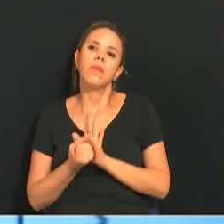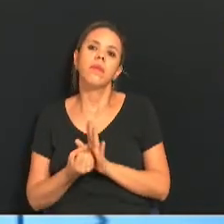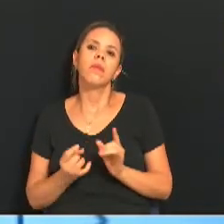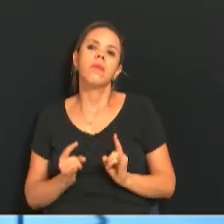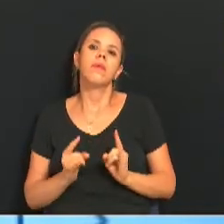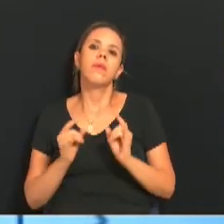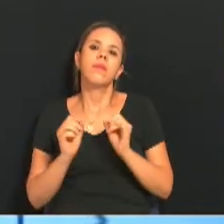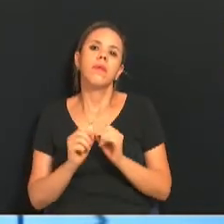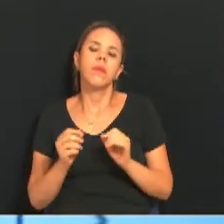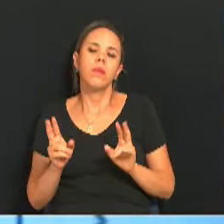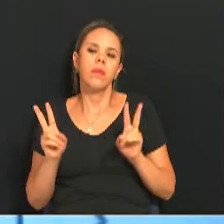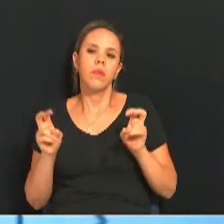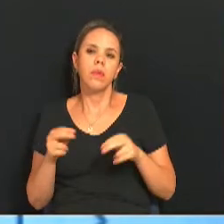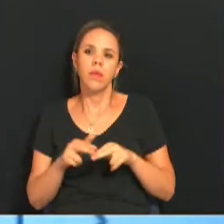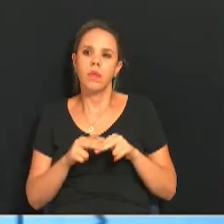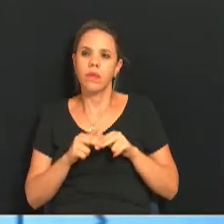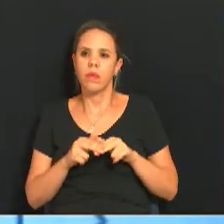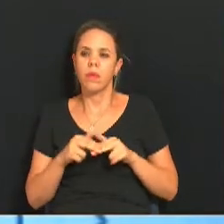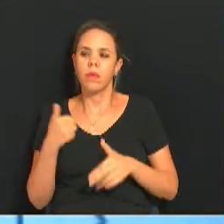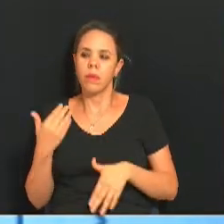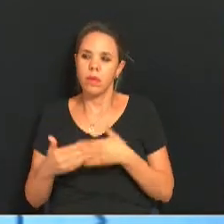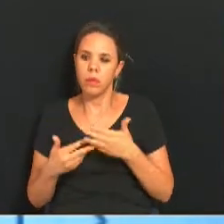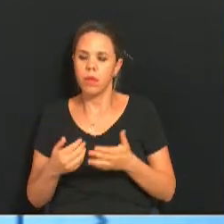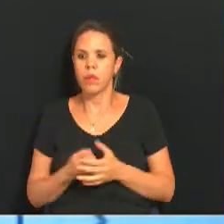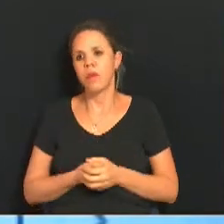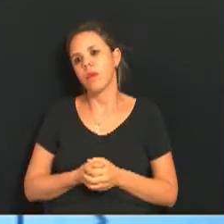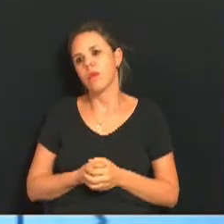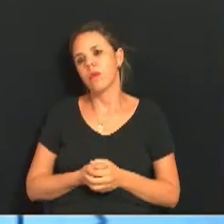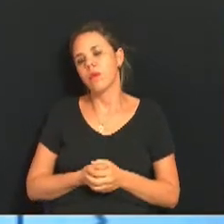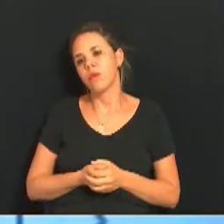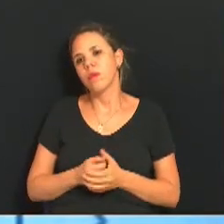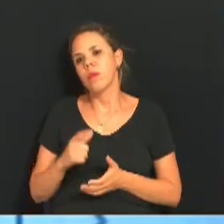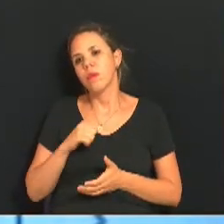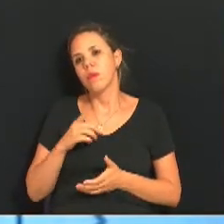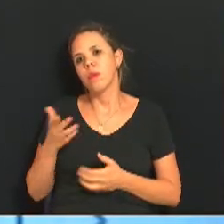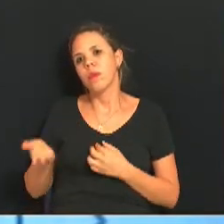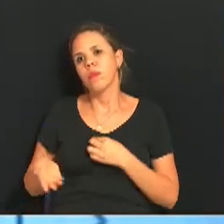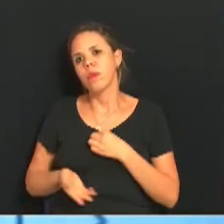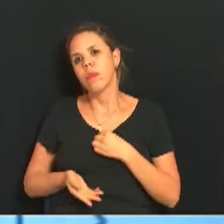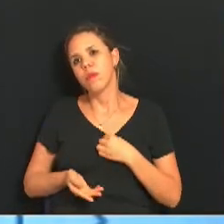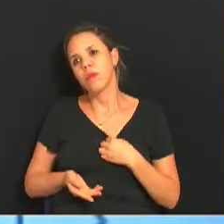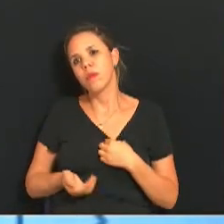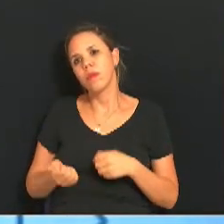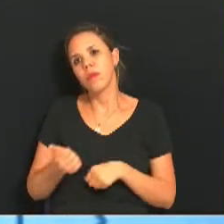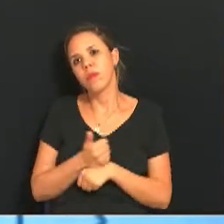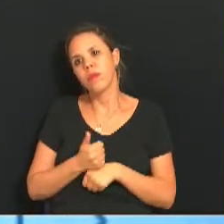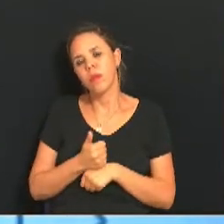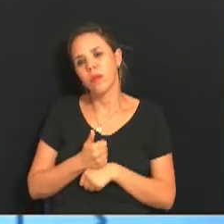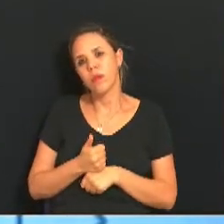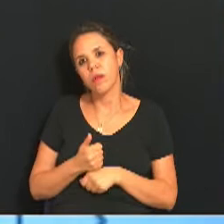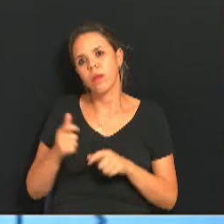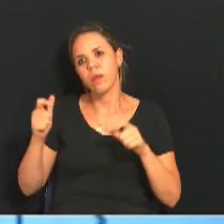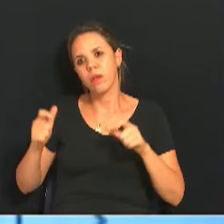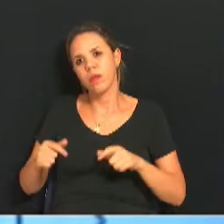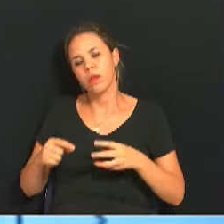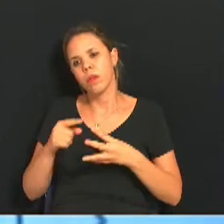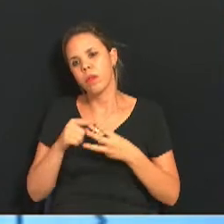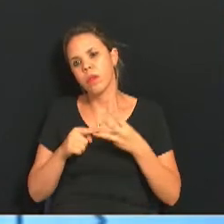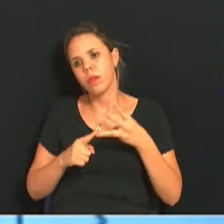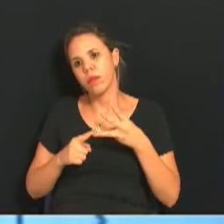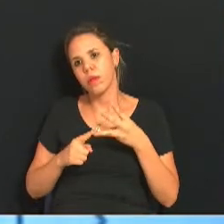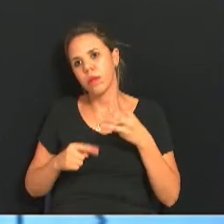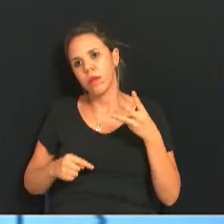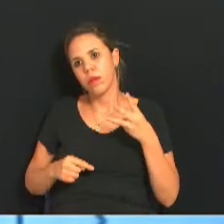tombamento decorrentes desses processos e o que que nós temos aqui tá essa área do complexo nós temos três